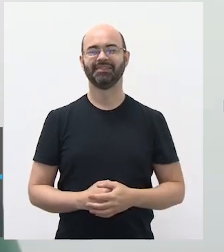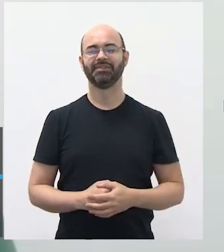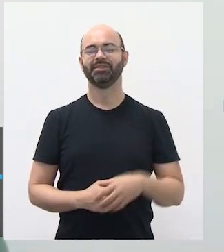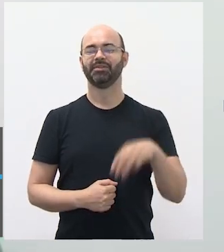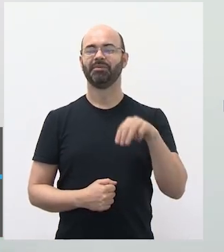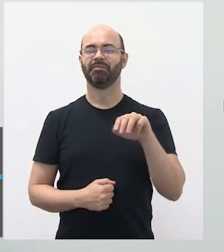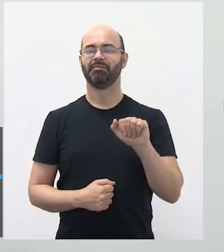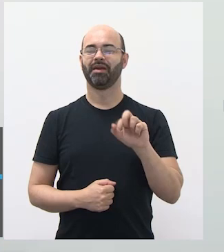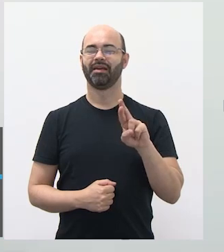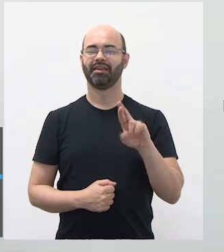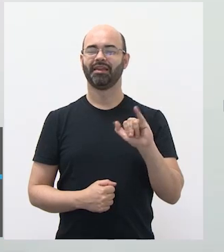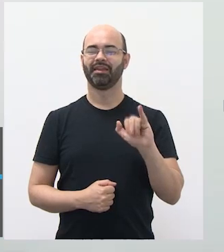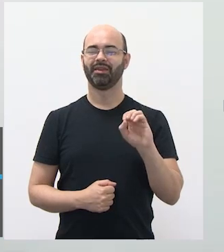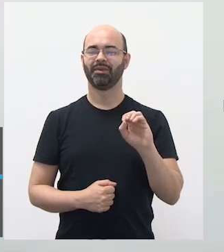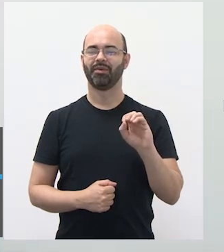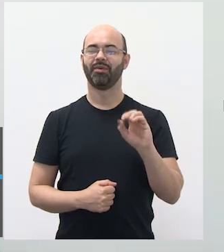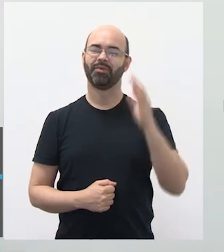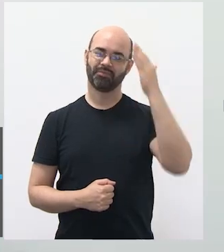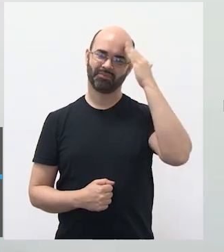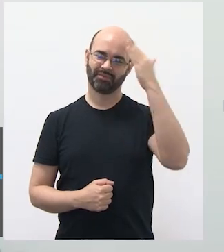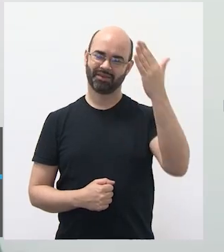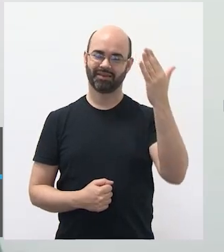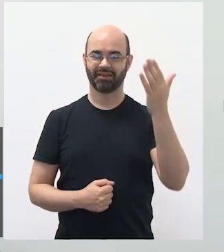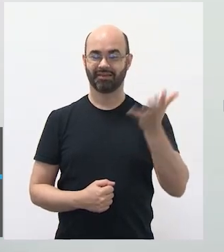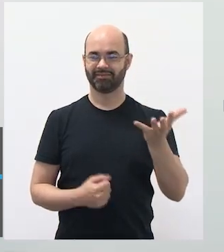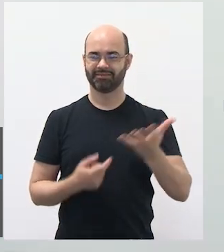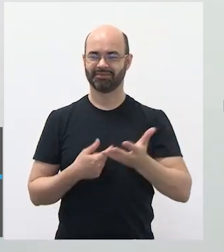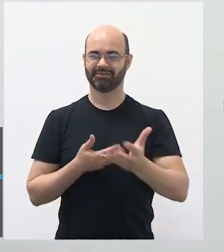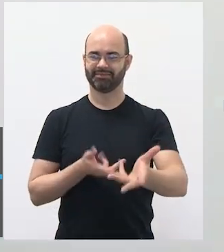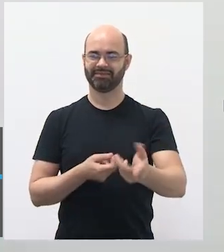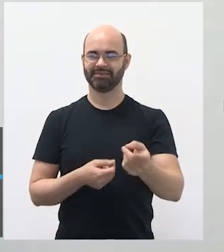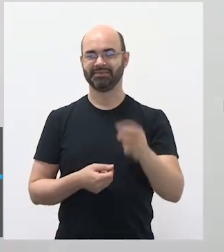Mário, pela deixa.